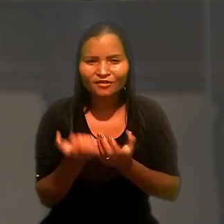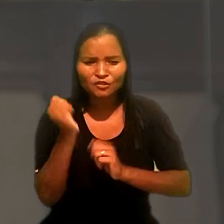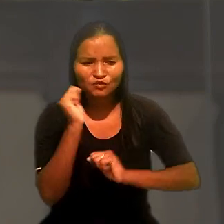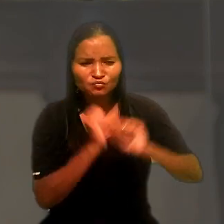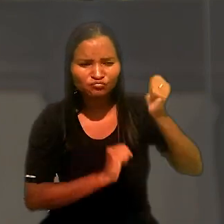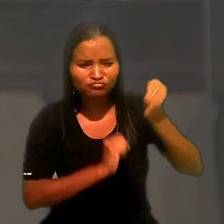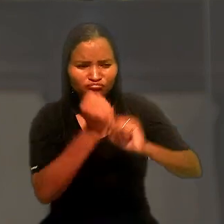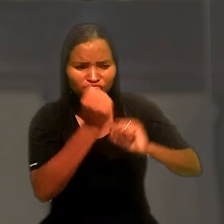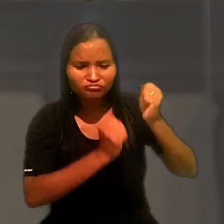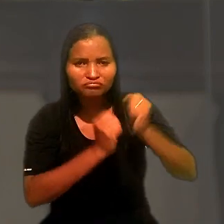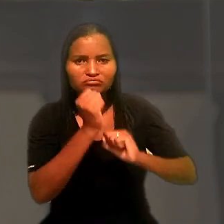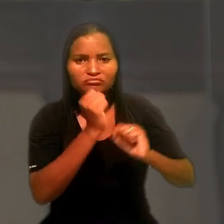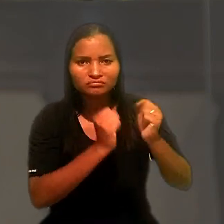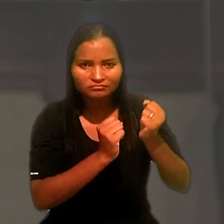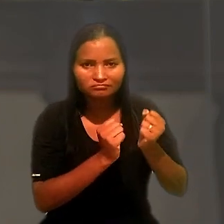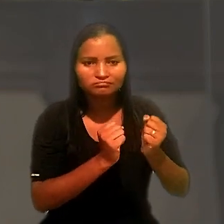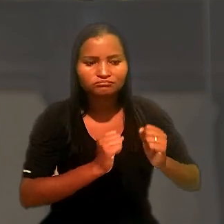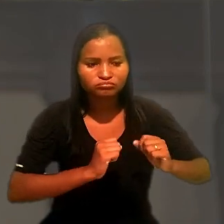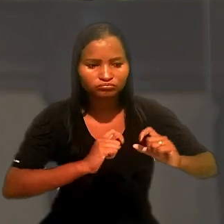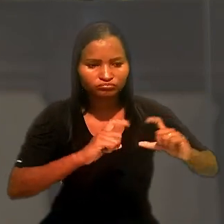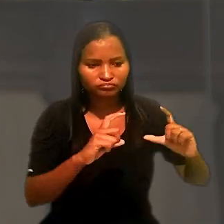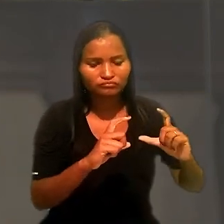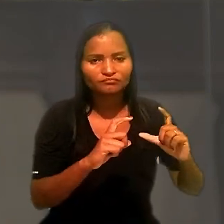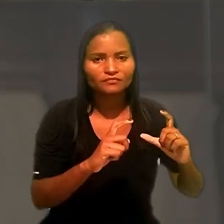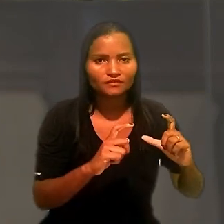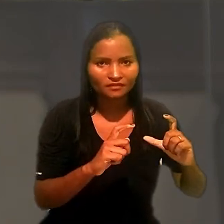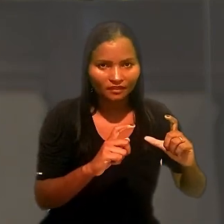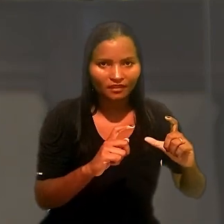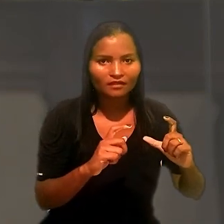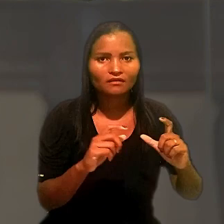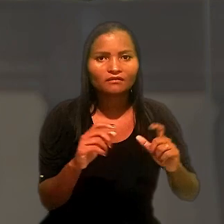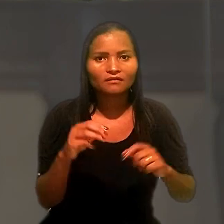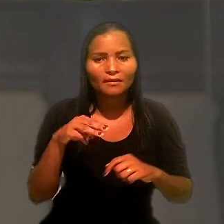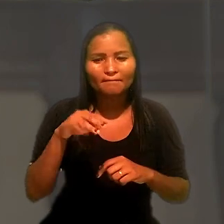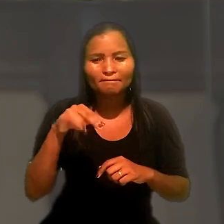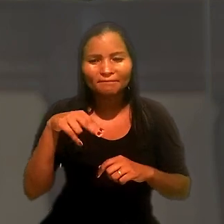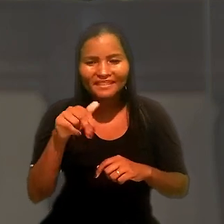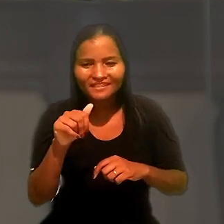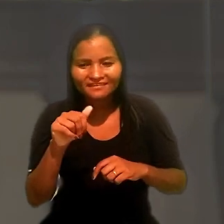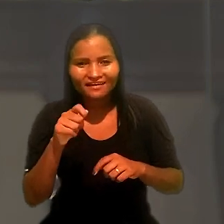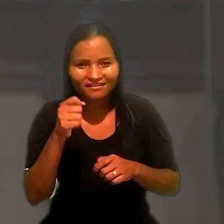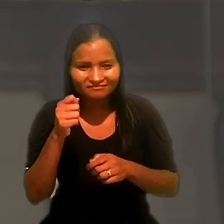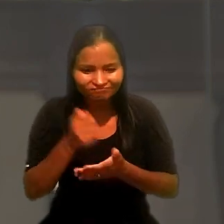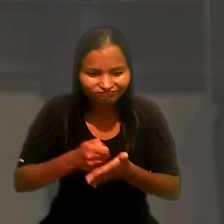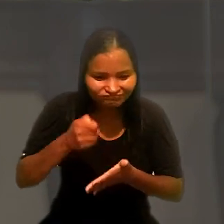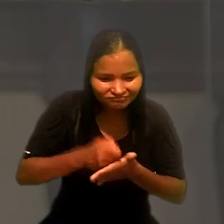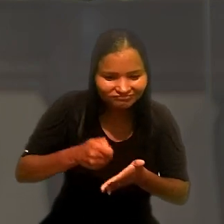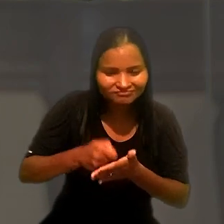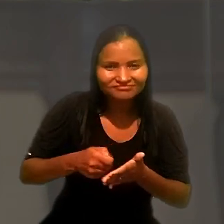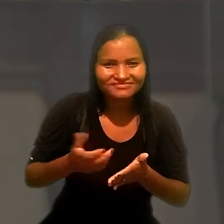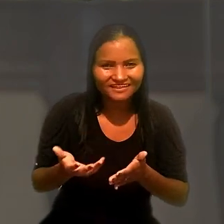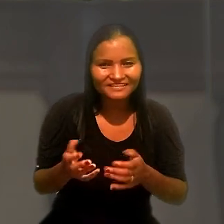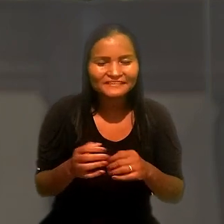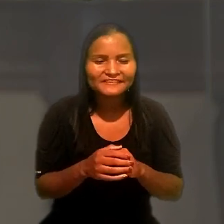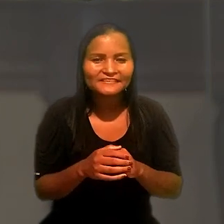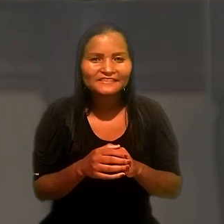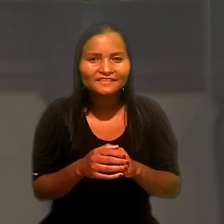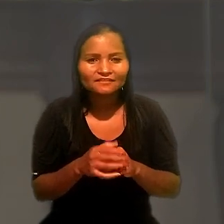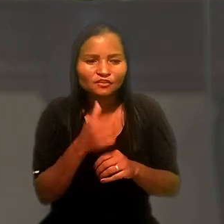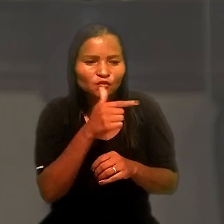com uma industrialização efervescente, você sabe disso, com a Açominas e outras